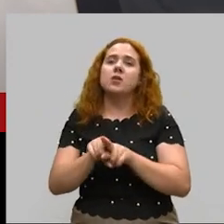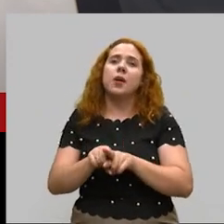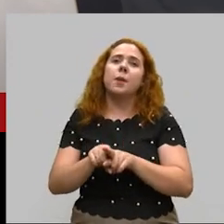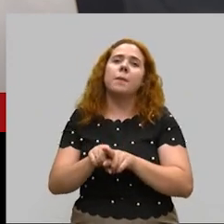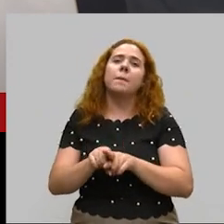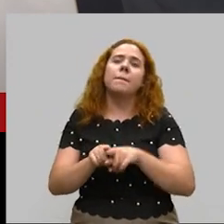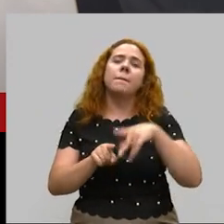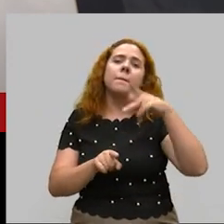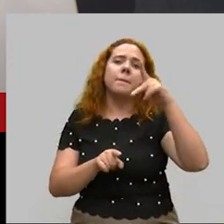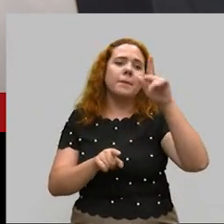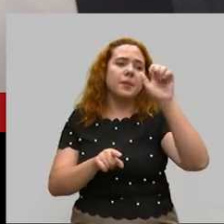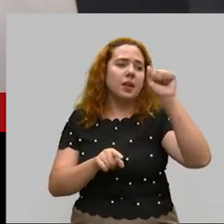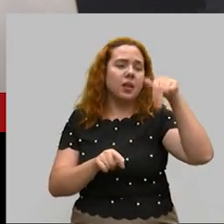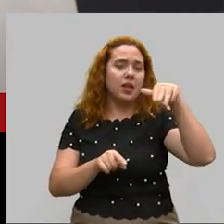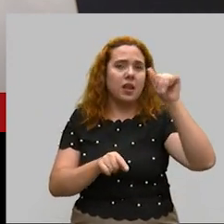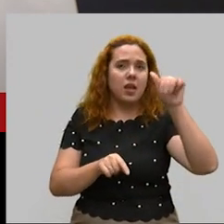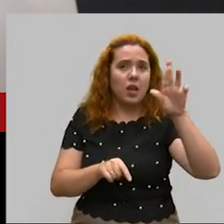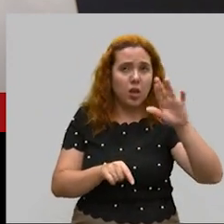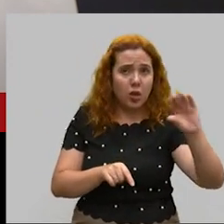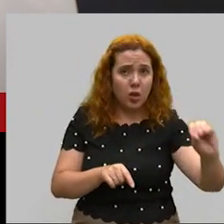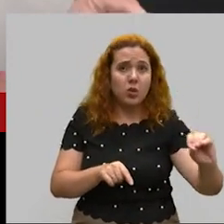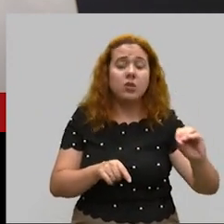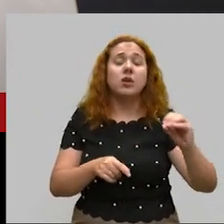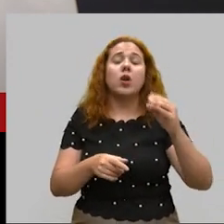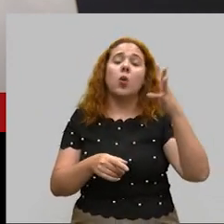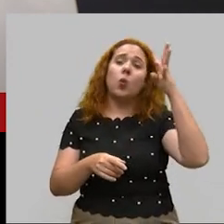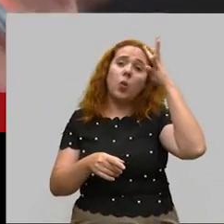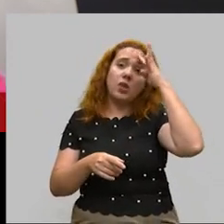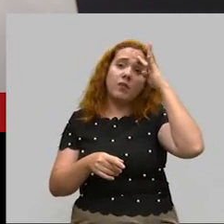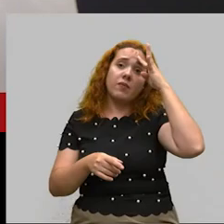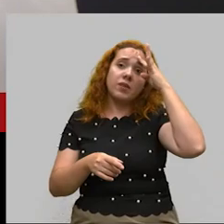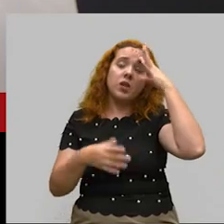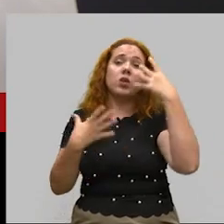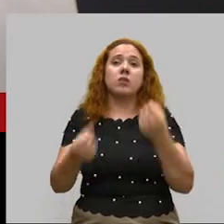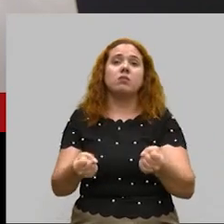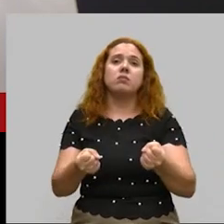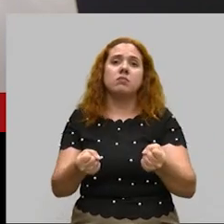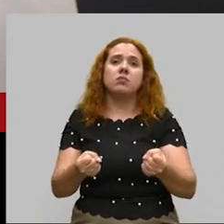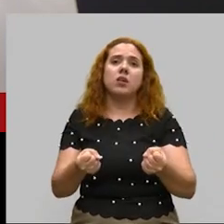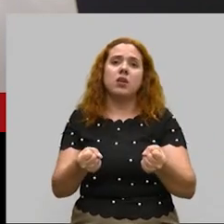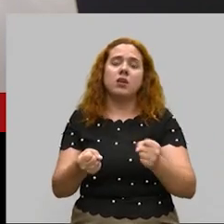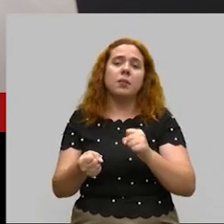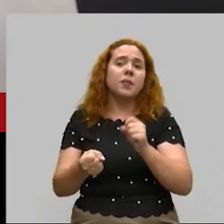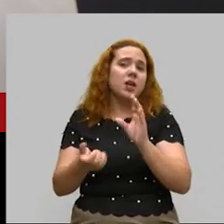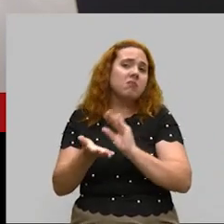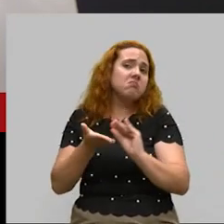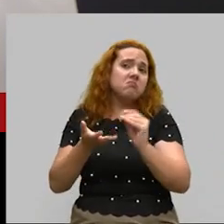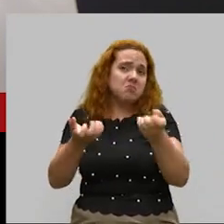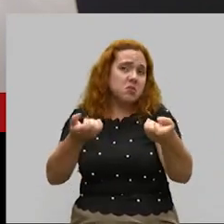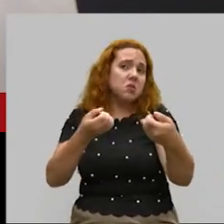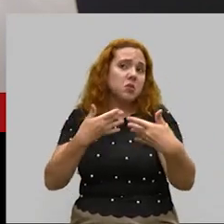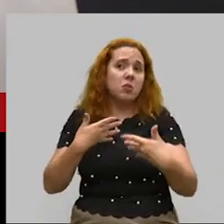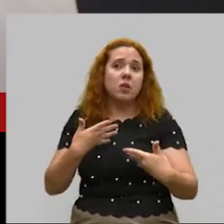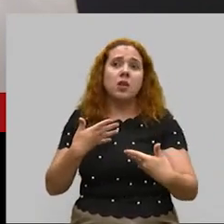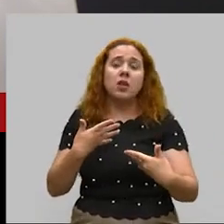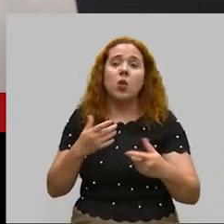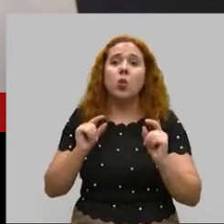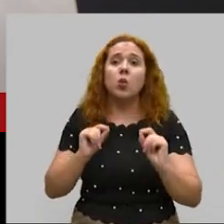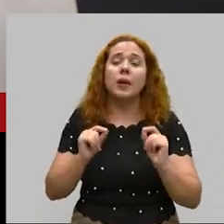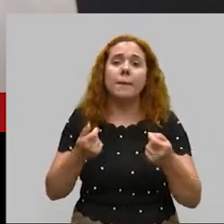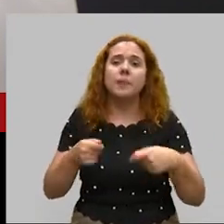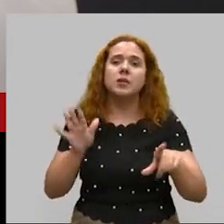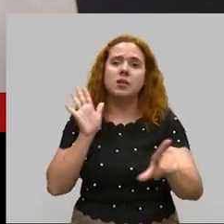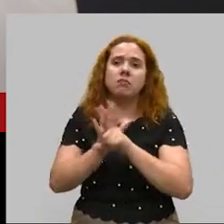lei então na quarta-feira a gente aprova esse documento para que a secretaria nos aponte as mudanças que a legislação precisa